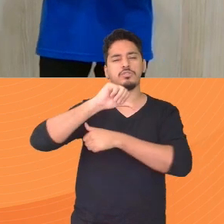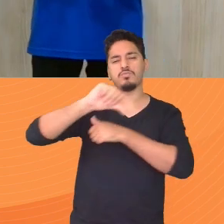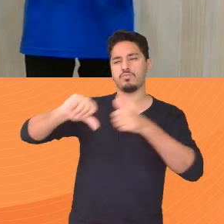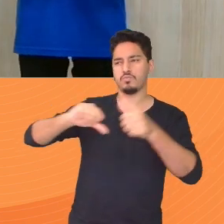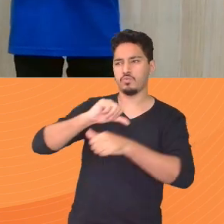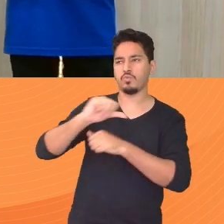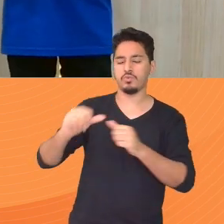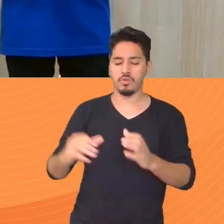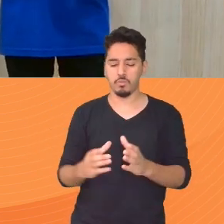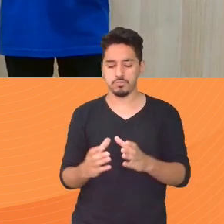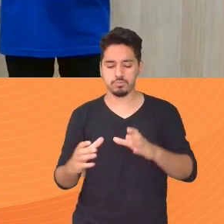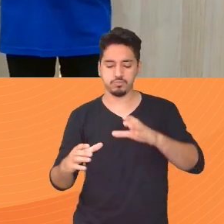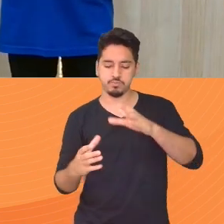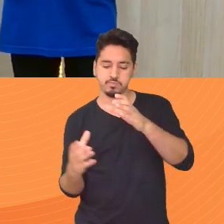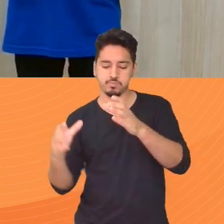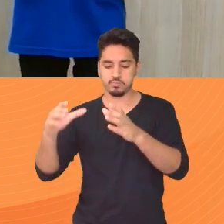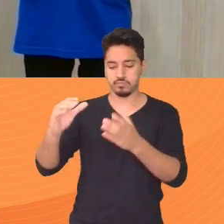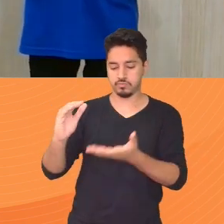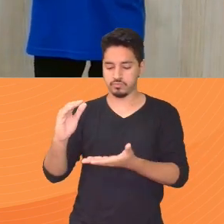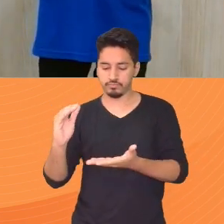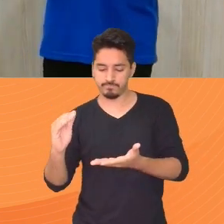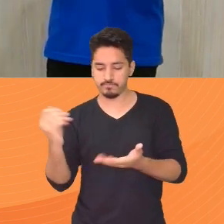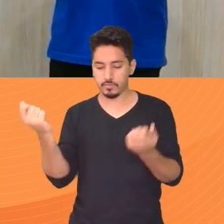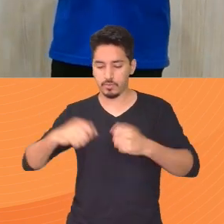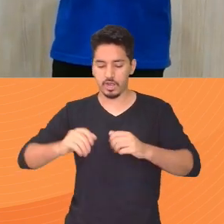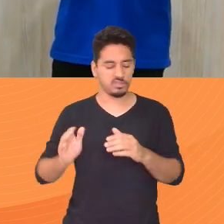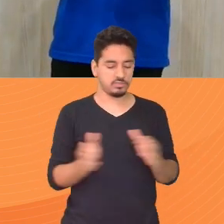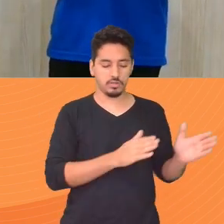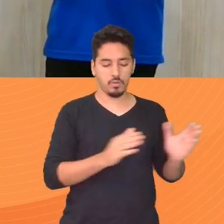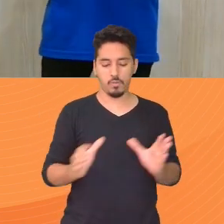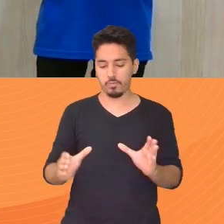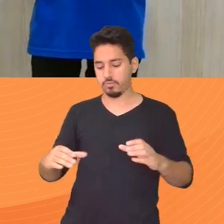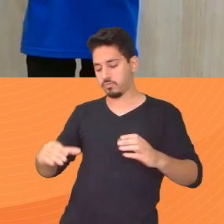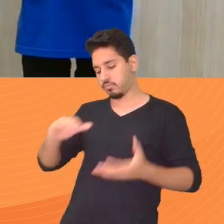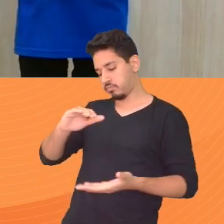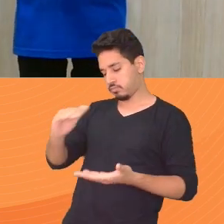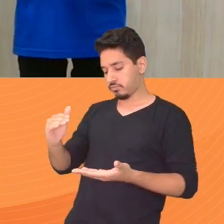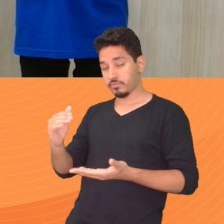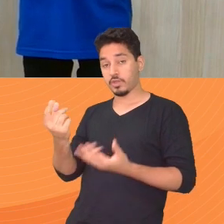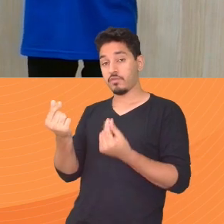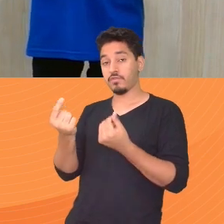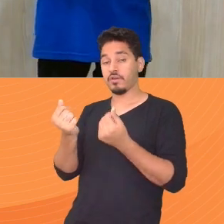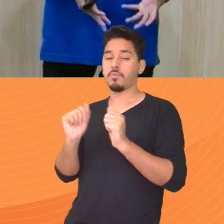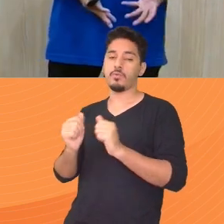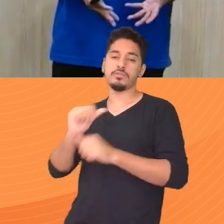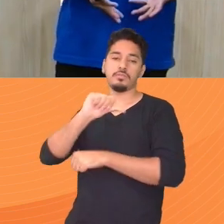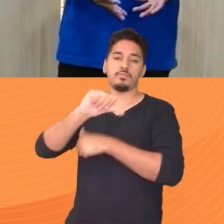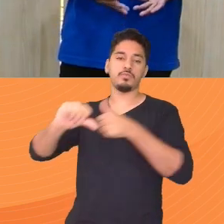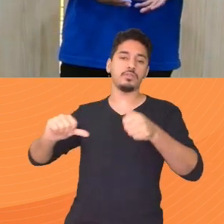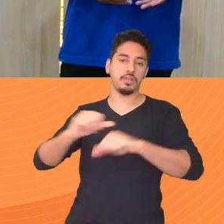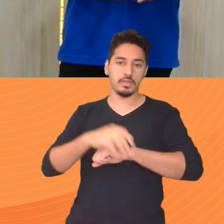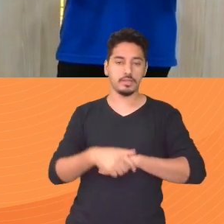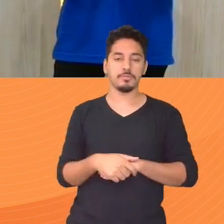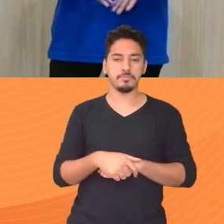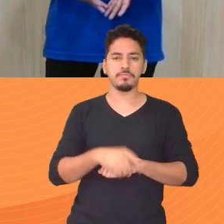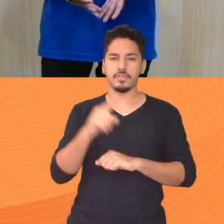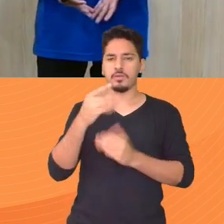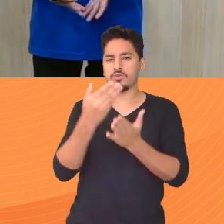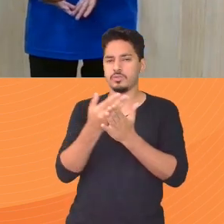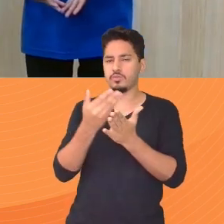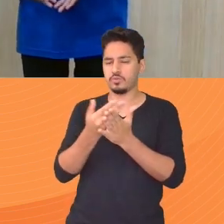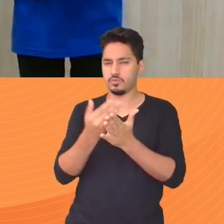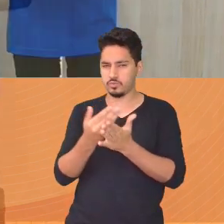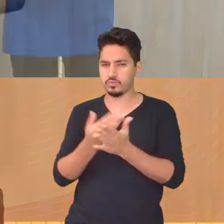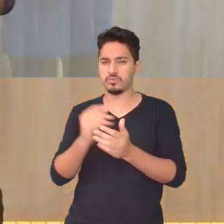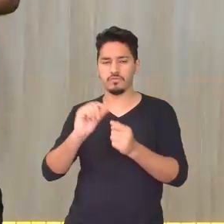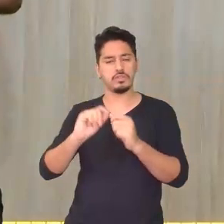embalagem, gente, para poder ver se tem aí, cabe mais espaço, e o preço pode ser mudado de acordo com o volume ocupado. É um estudo de caso